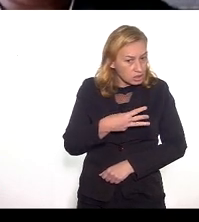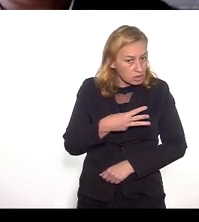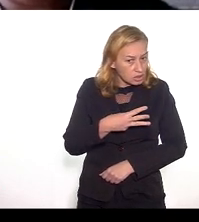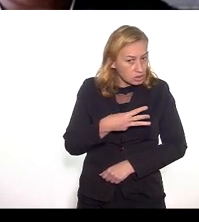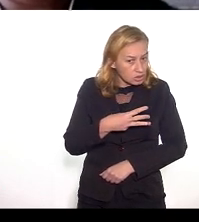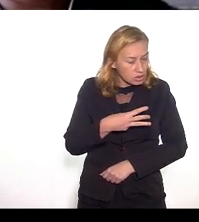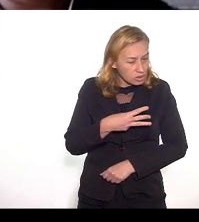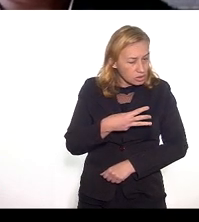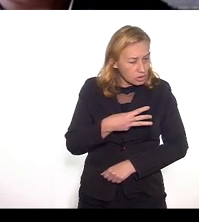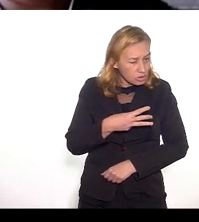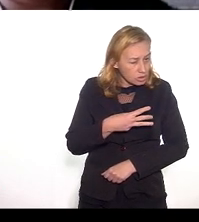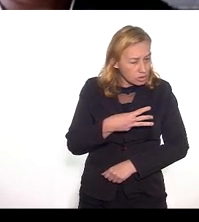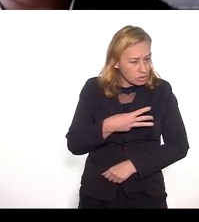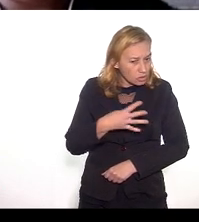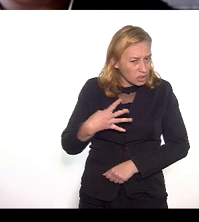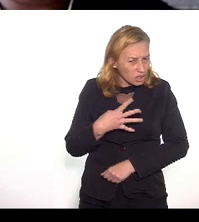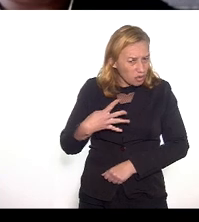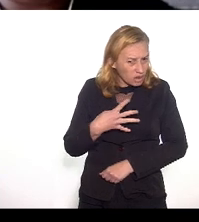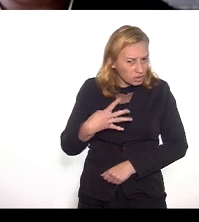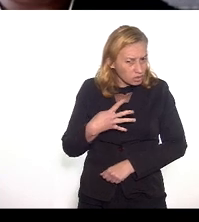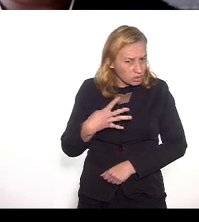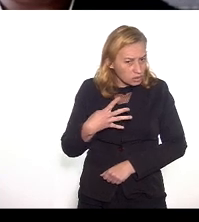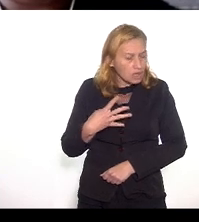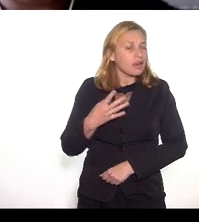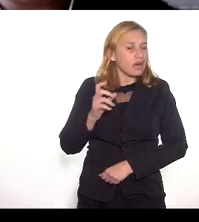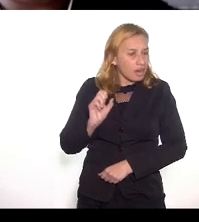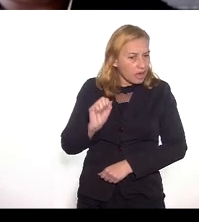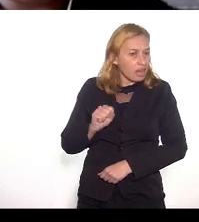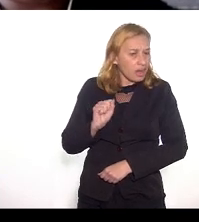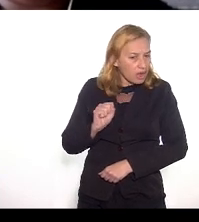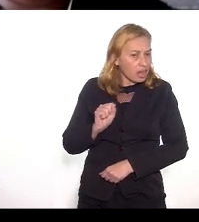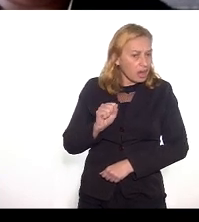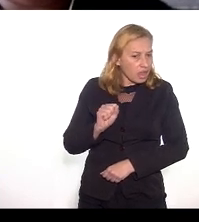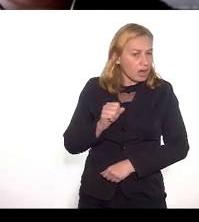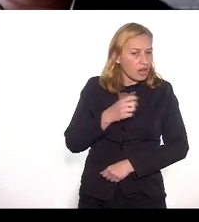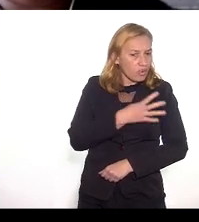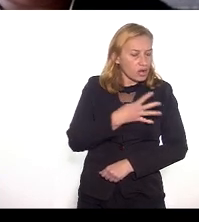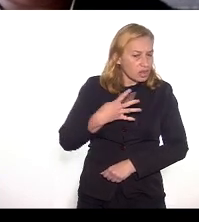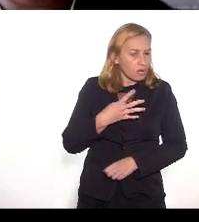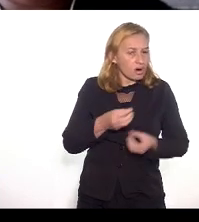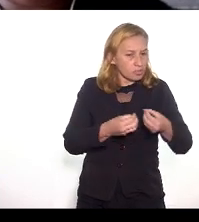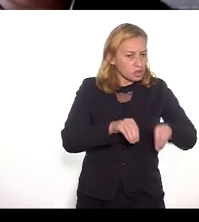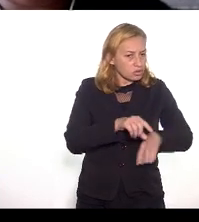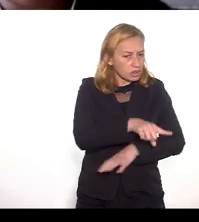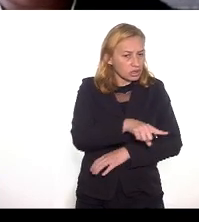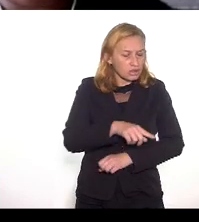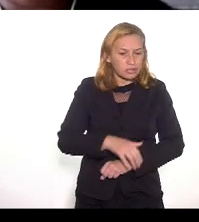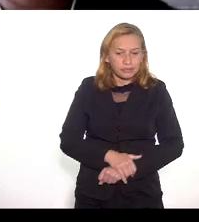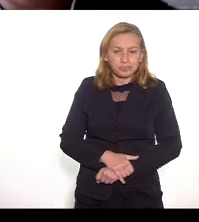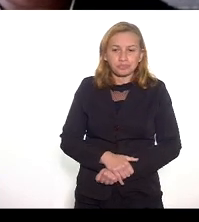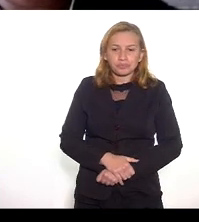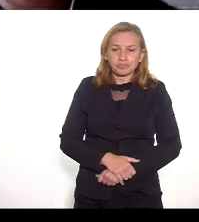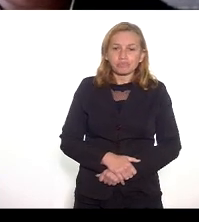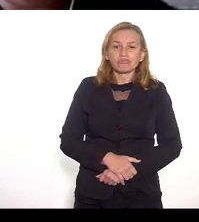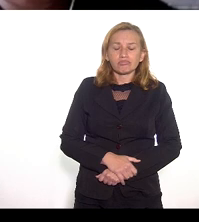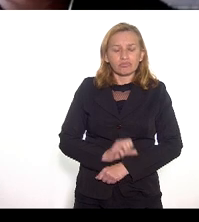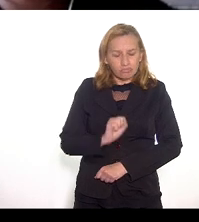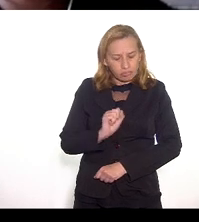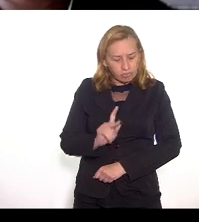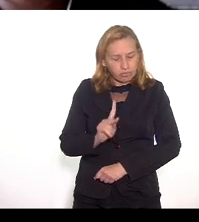Não, 44 da pauta. É, o 44 da pauta tem uma prejudicabilidade aqui. Ok,